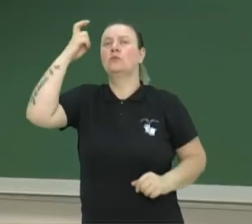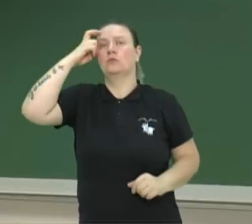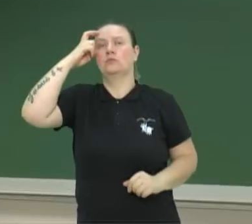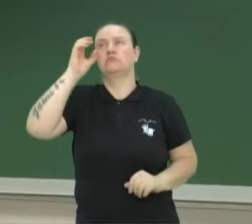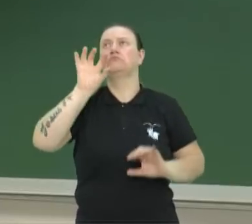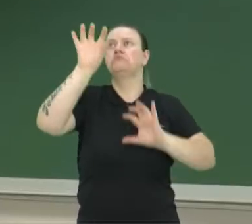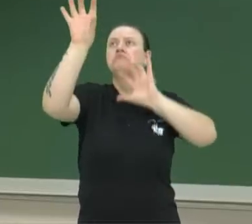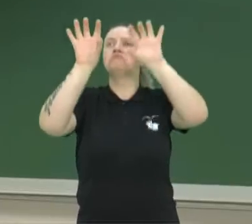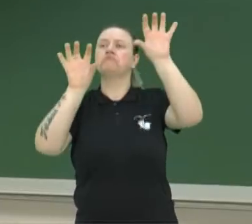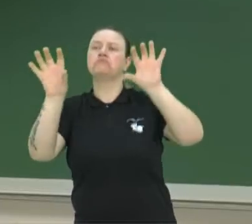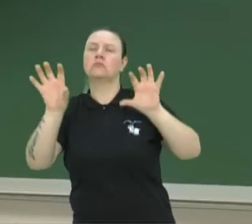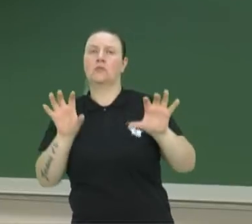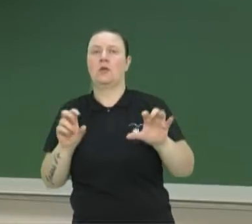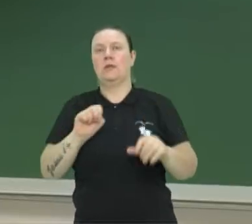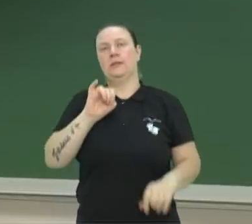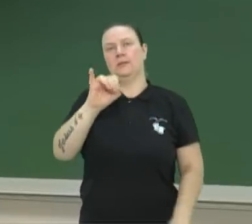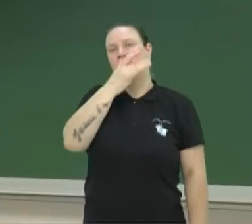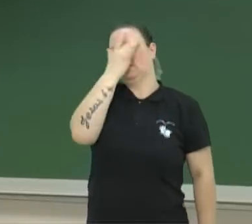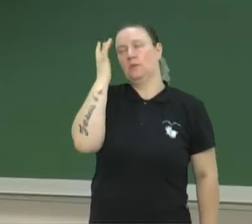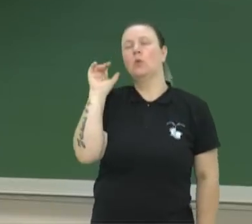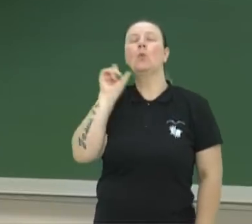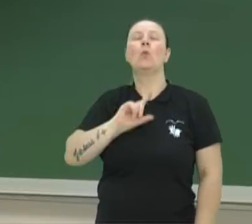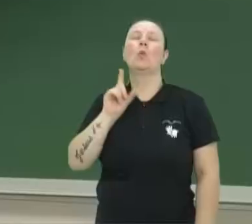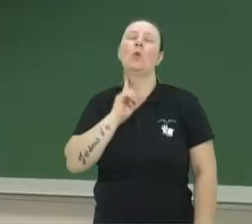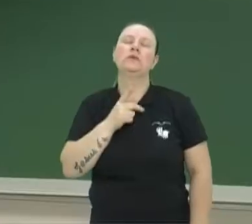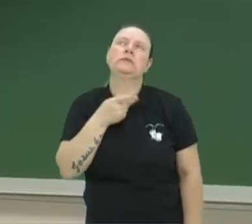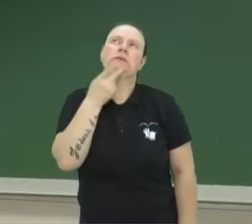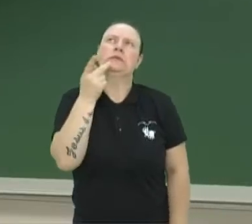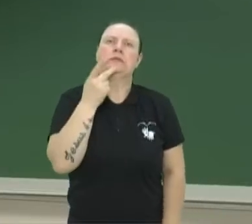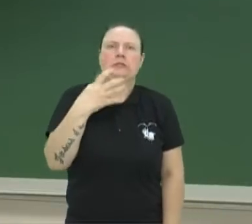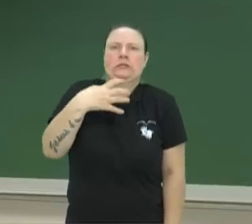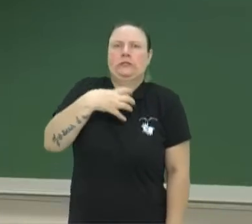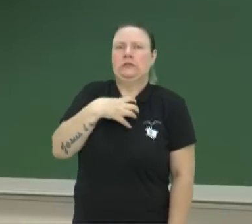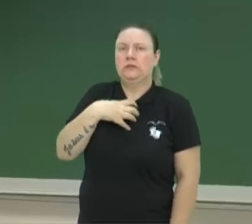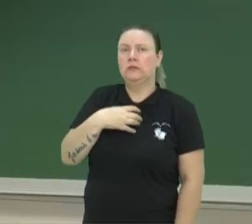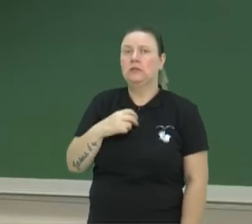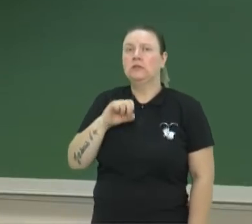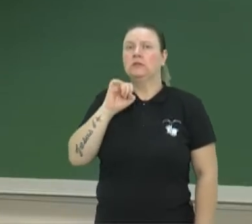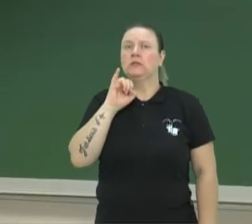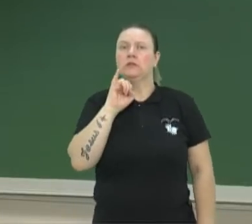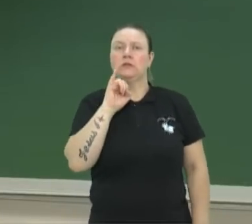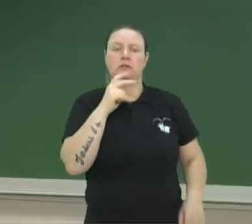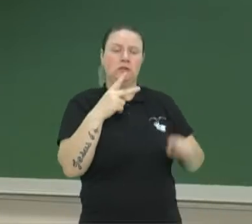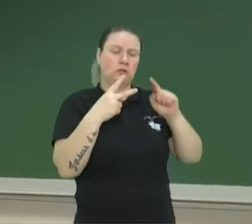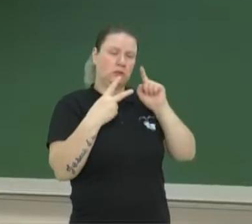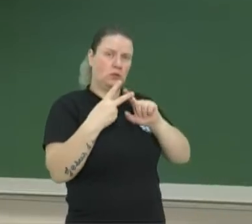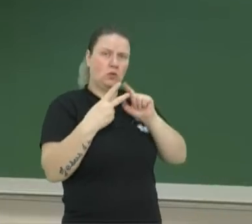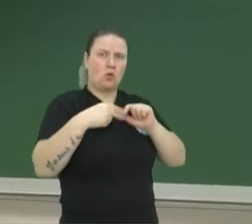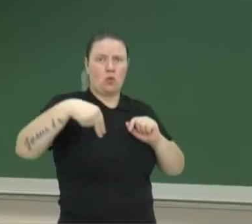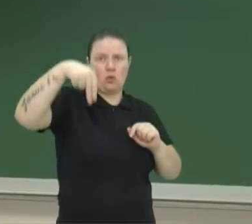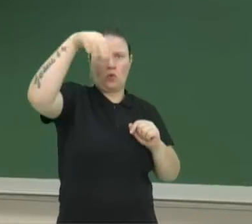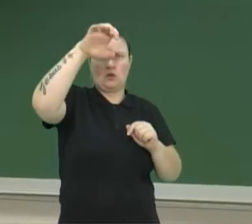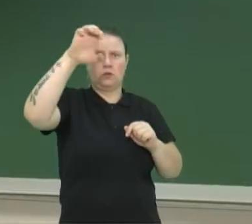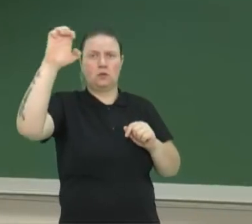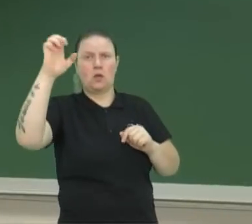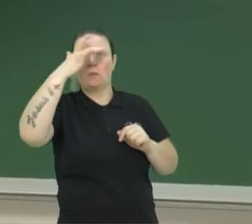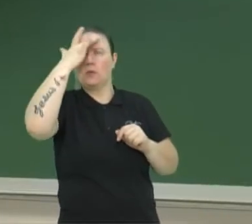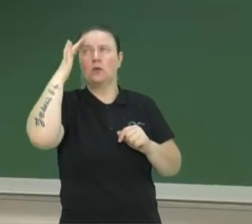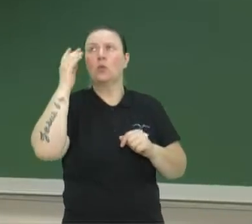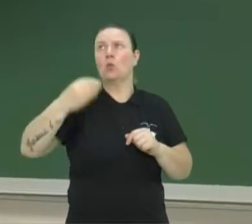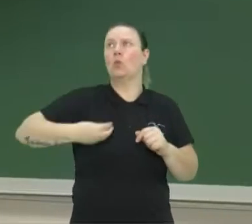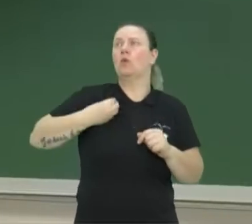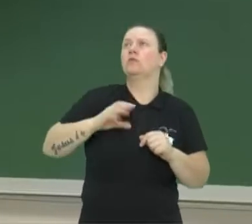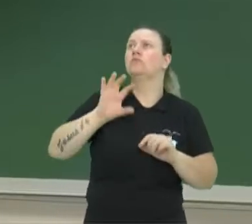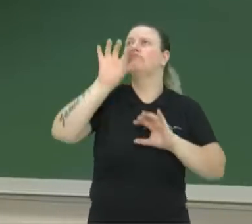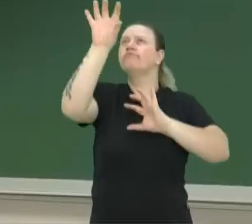de um certo modo, então o autor ele tenta preservar. Se o nordestino fala de um certo modo, também tenta se